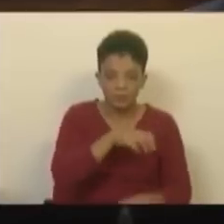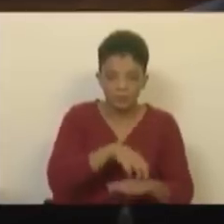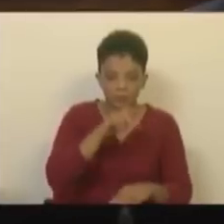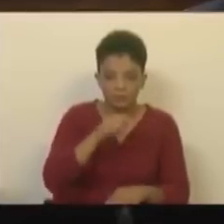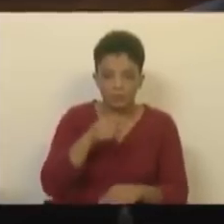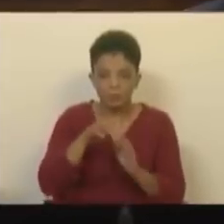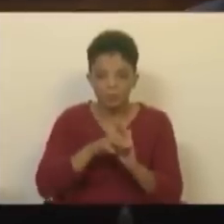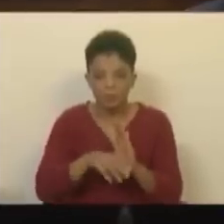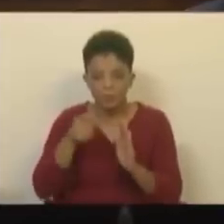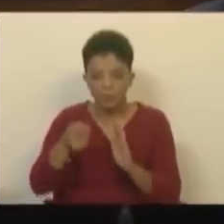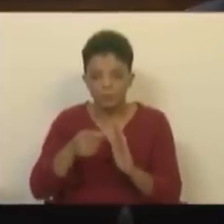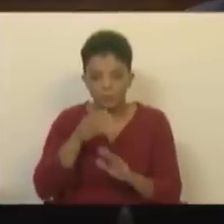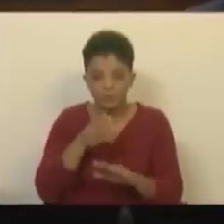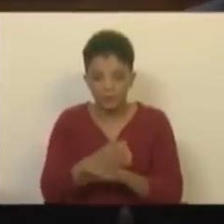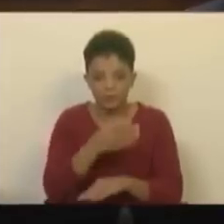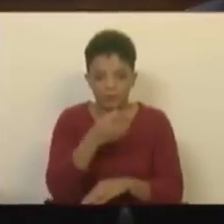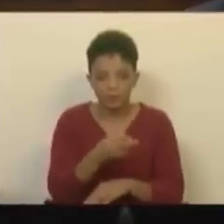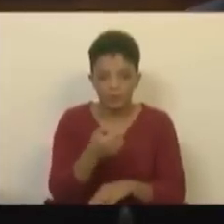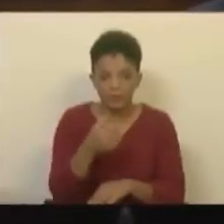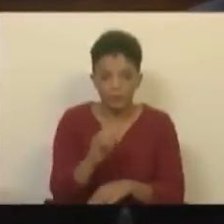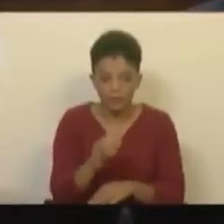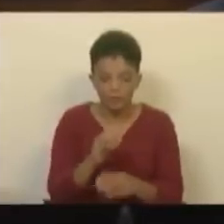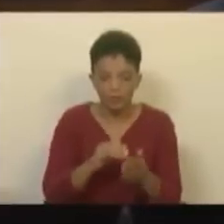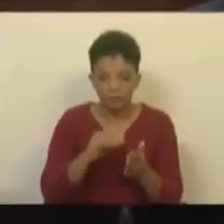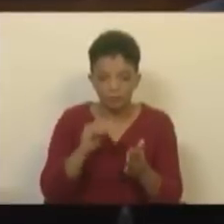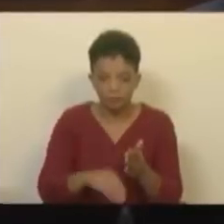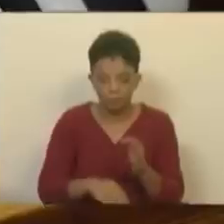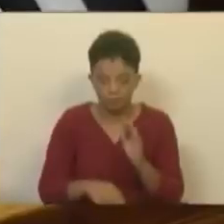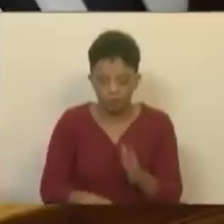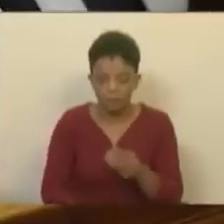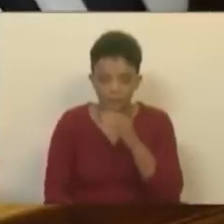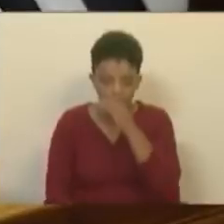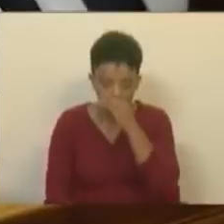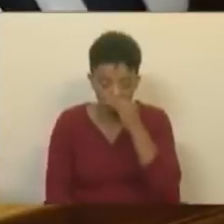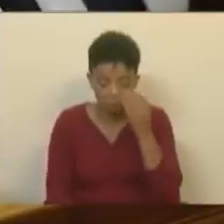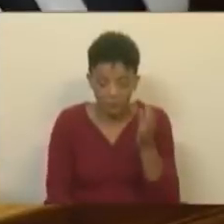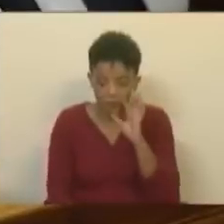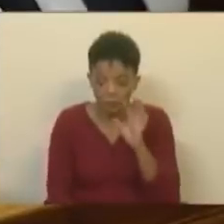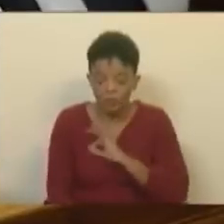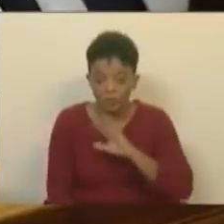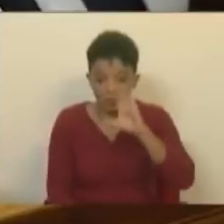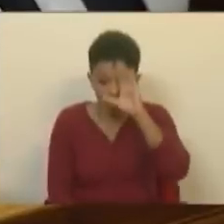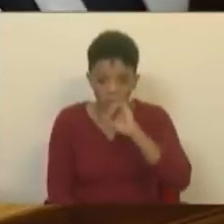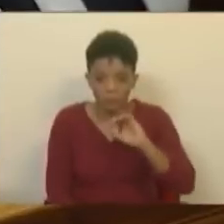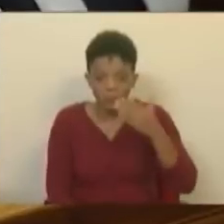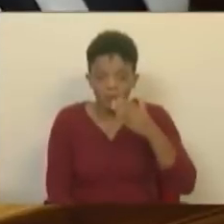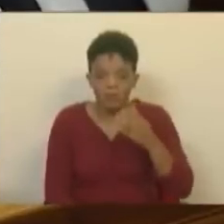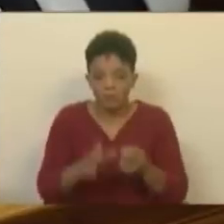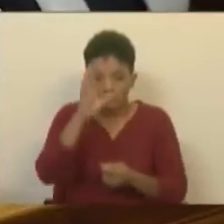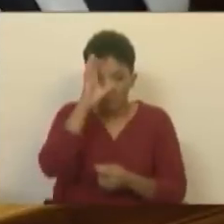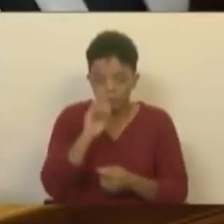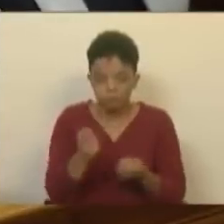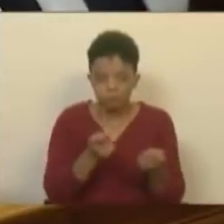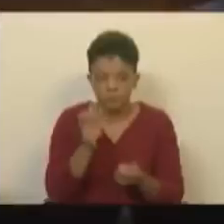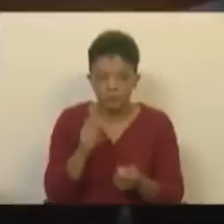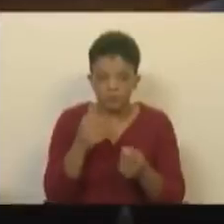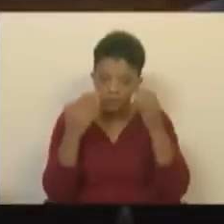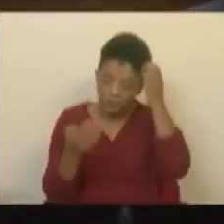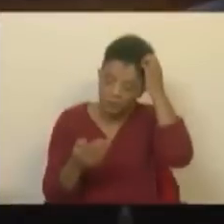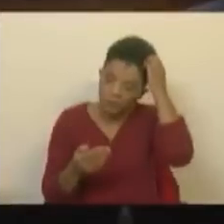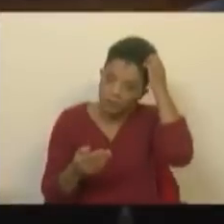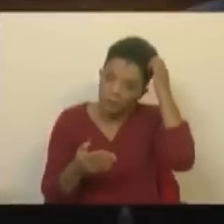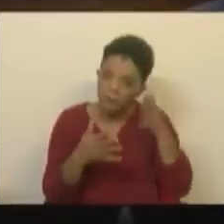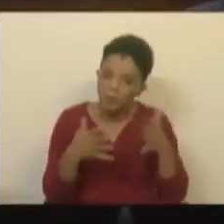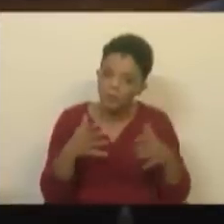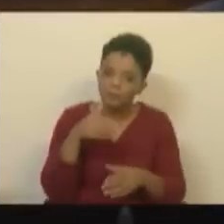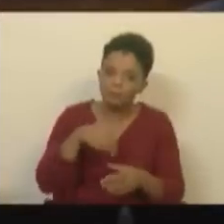arrendamento acessível tem 950 contratos assinados Ora senhor o primeiro nisto o senhor governa há sete anos teve uma